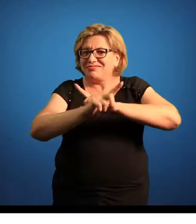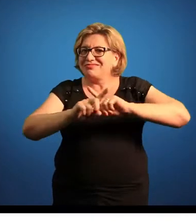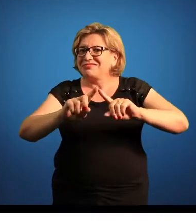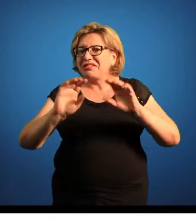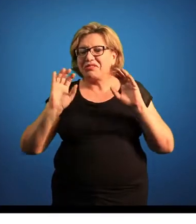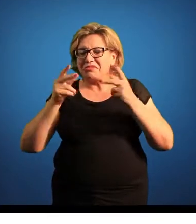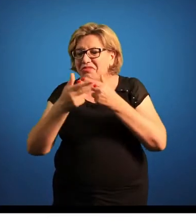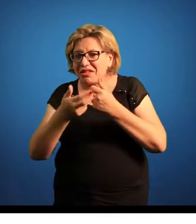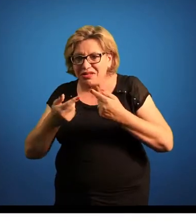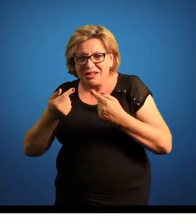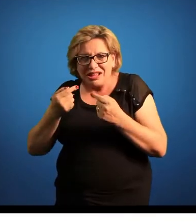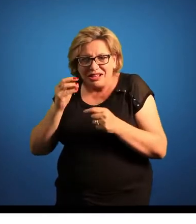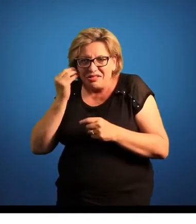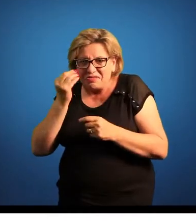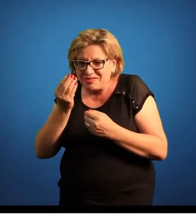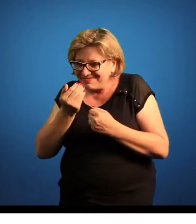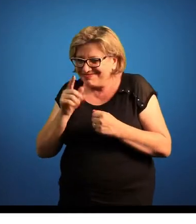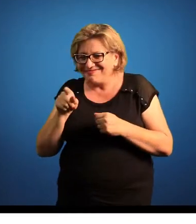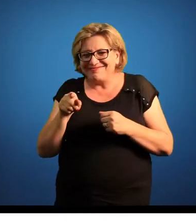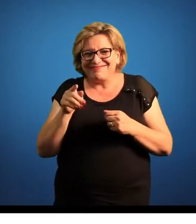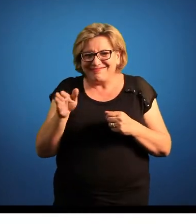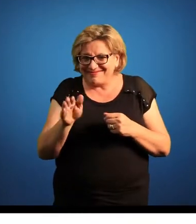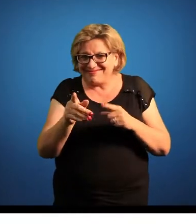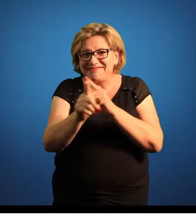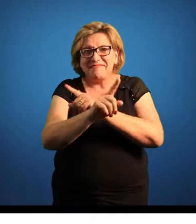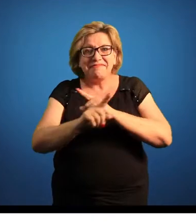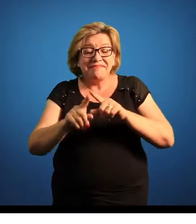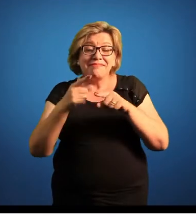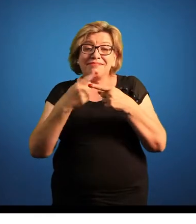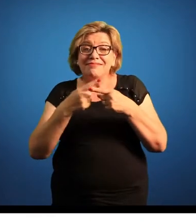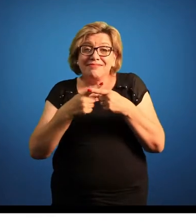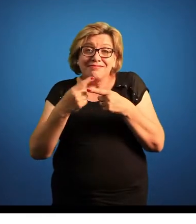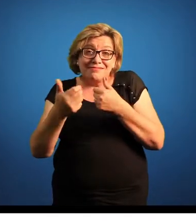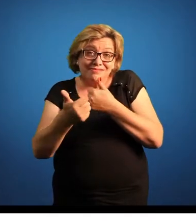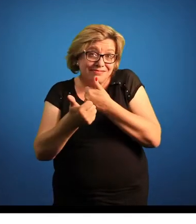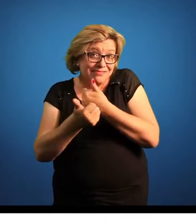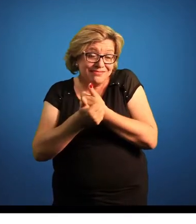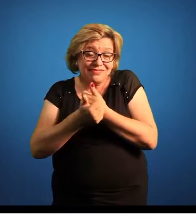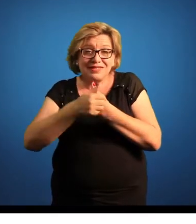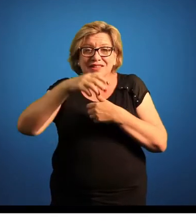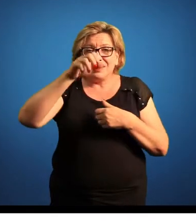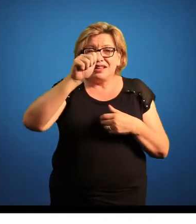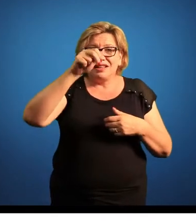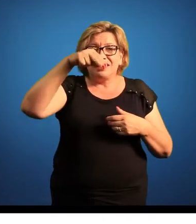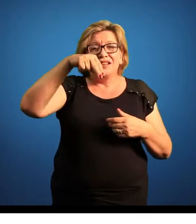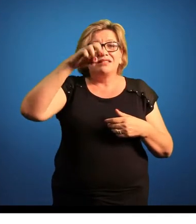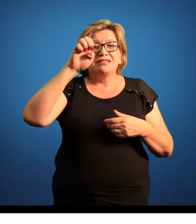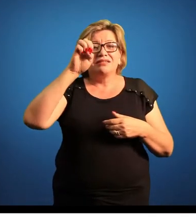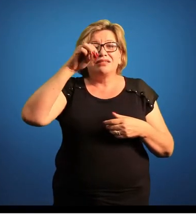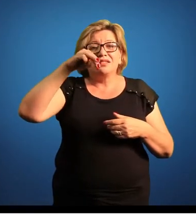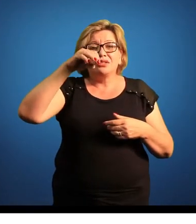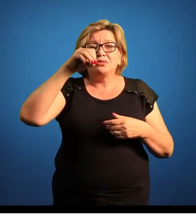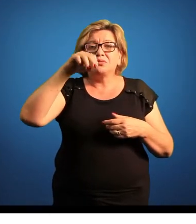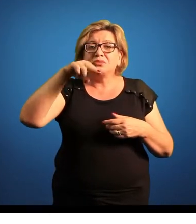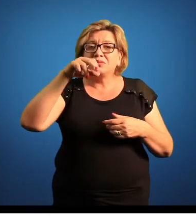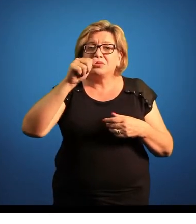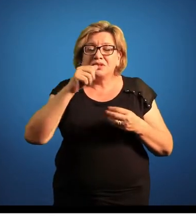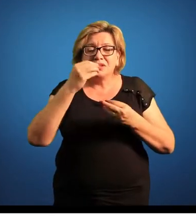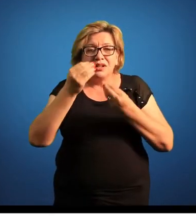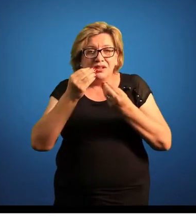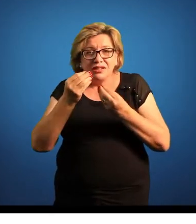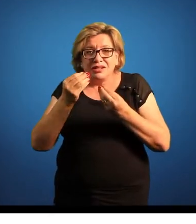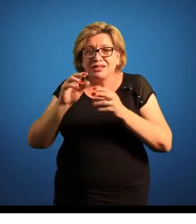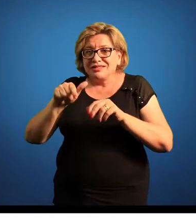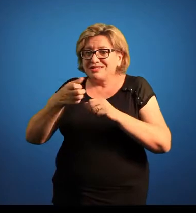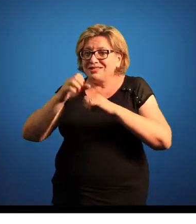vem provocar ou tentar comer ele quando ele está nos tentáculos da anêmona, porque a anêmona come esse possível predador,